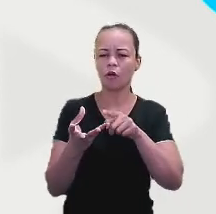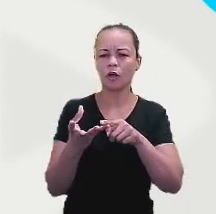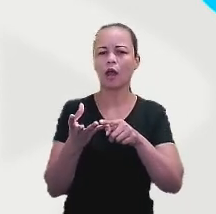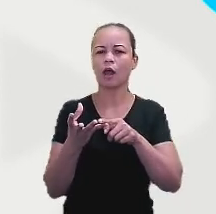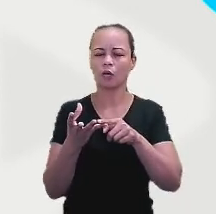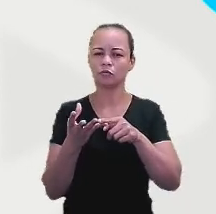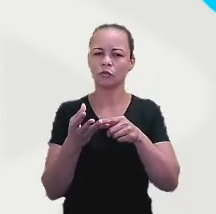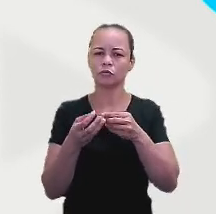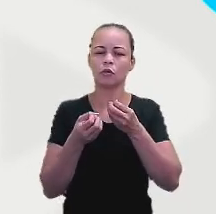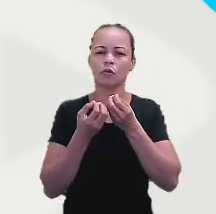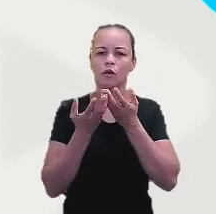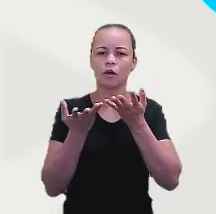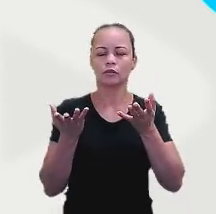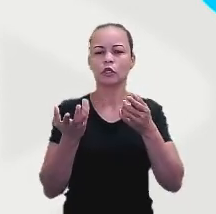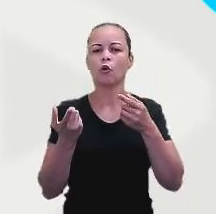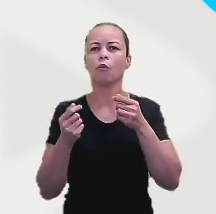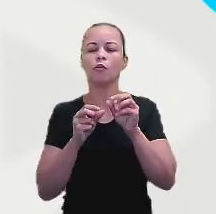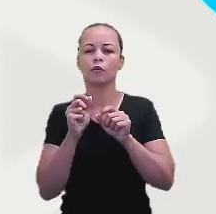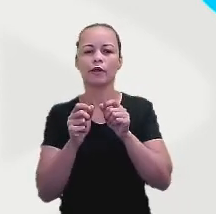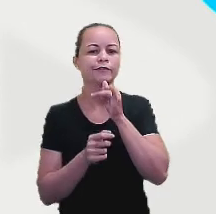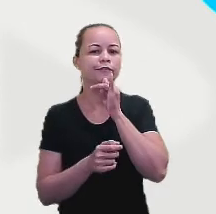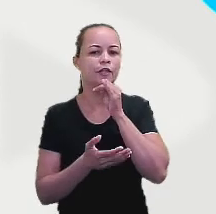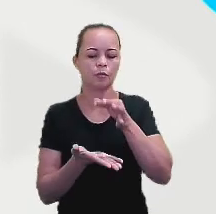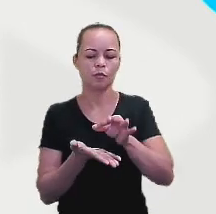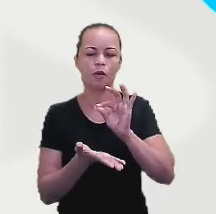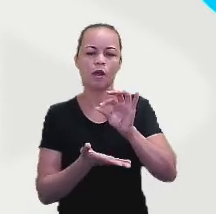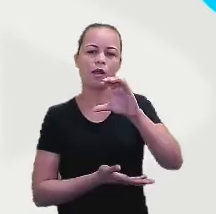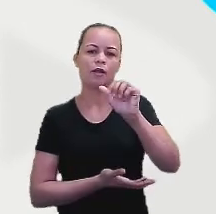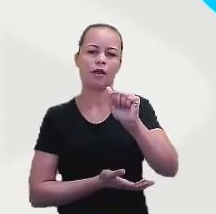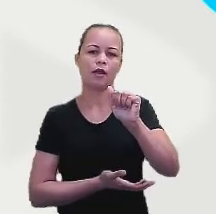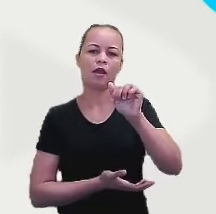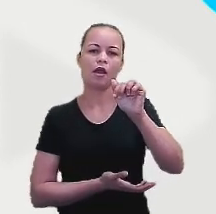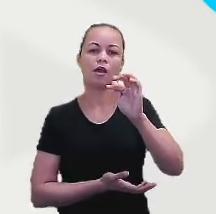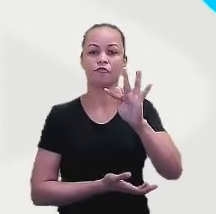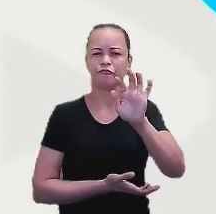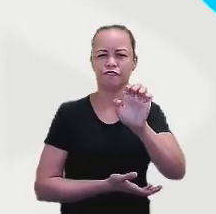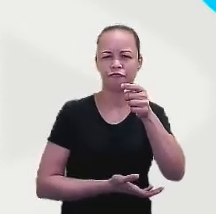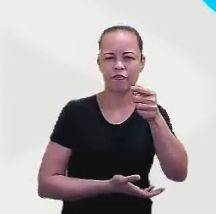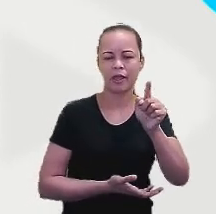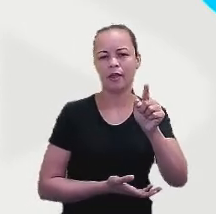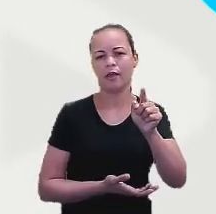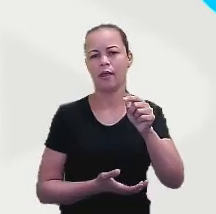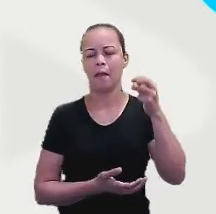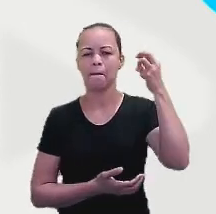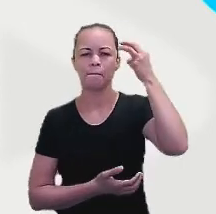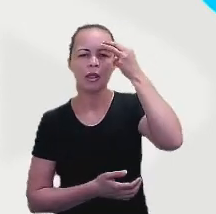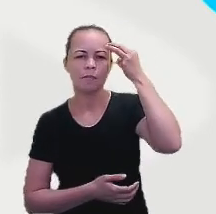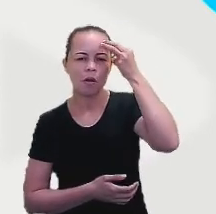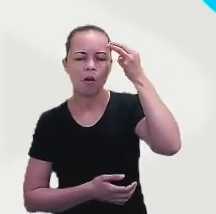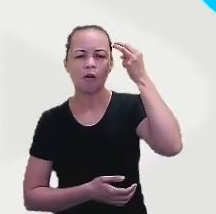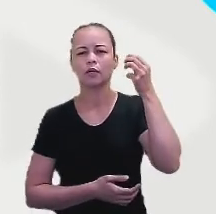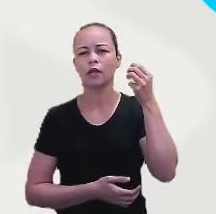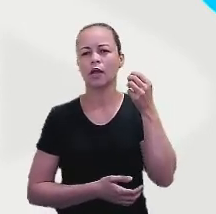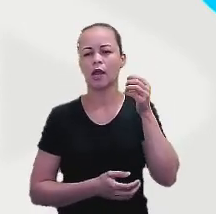aberto. Então, ó, café, memória, índio,